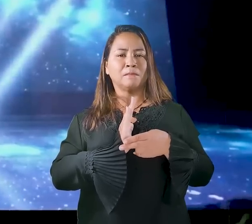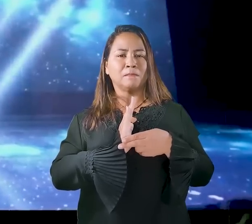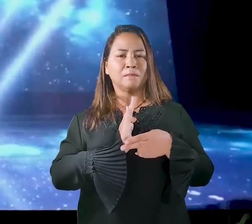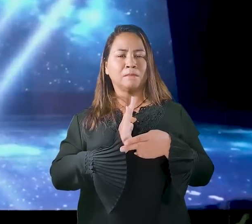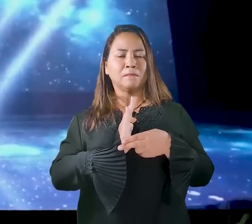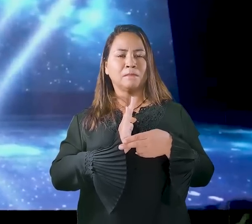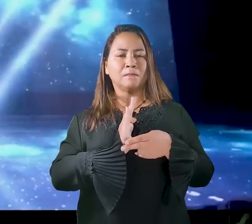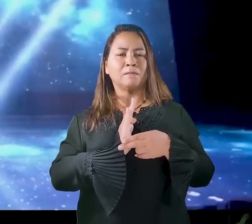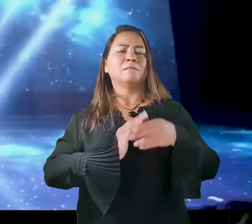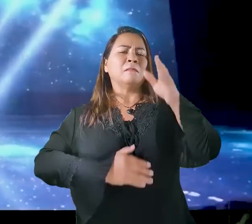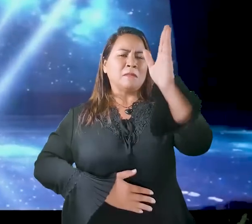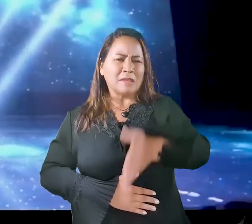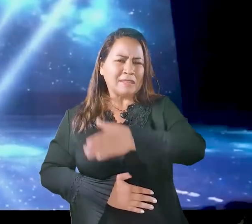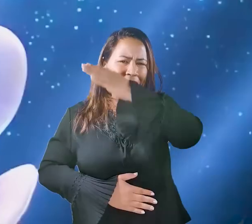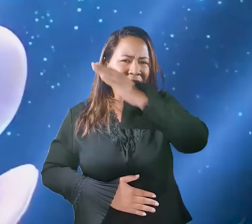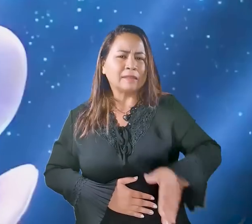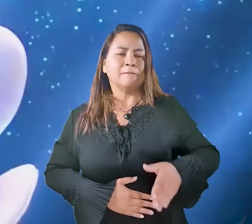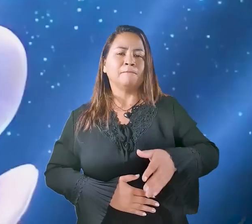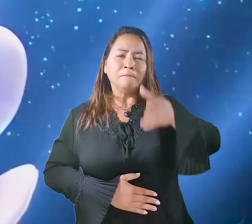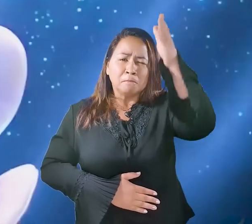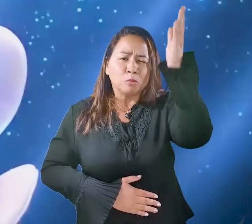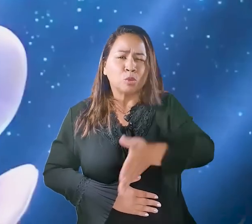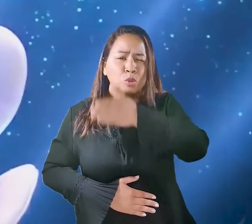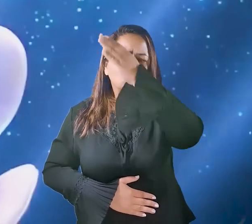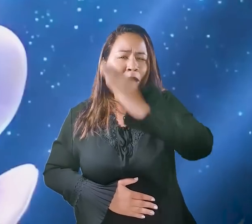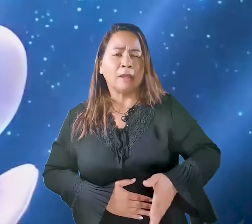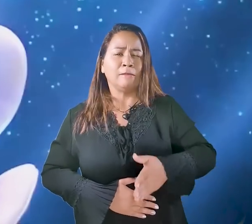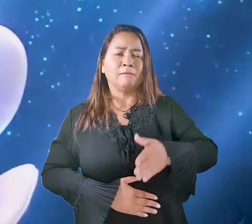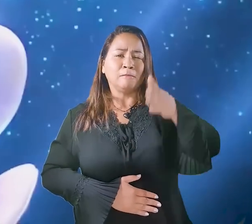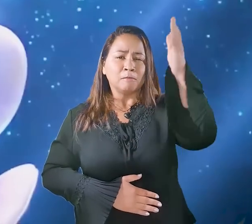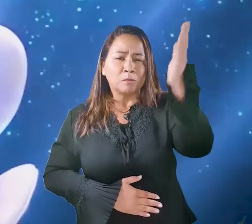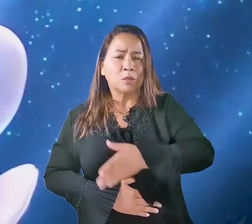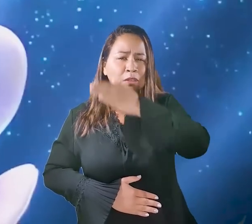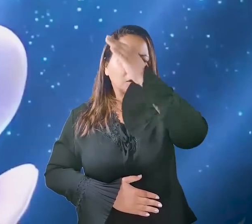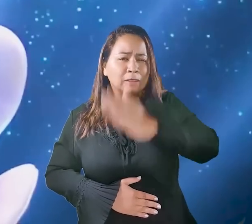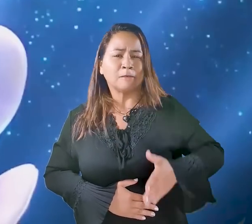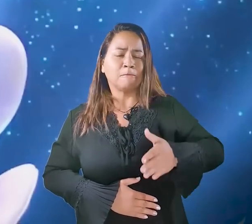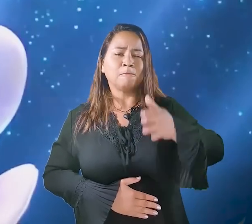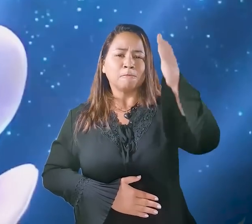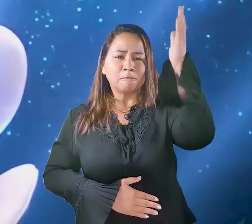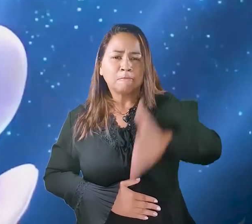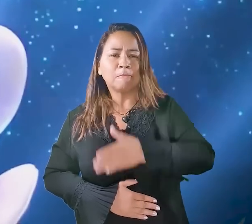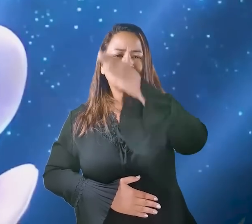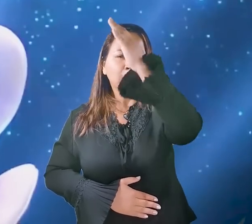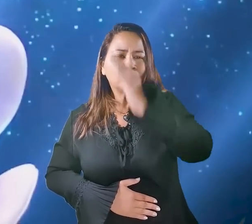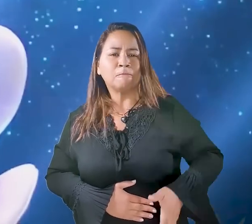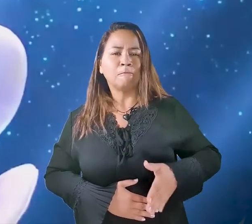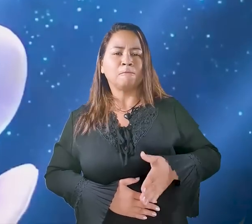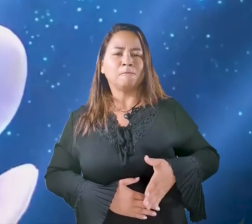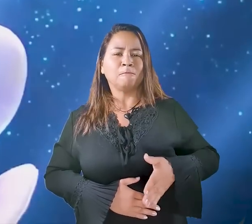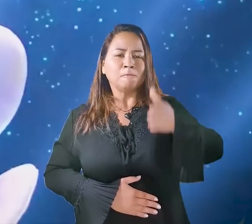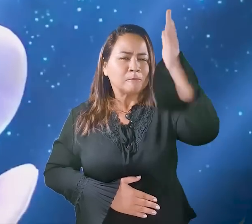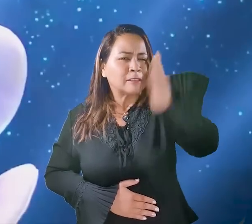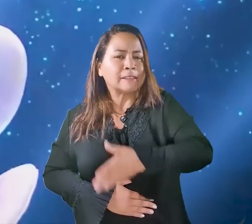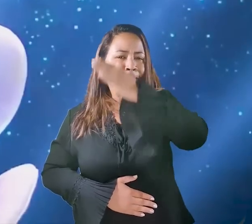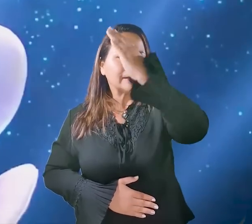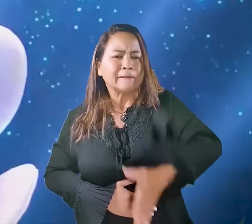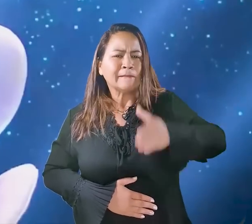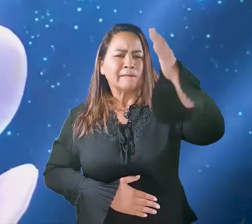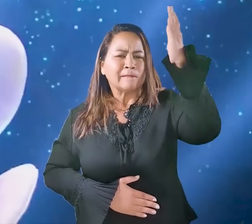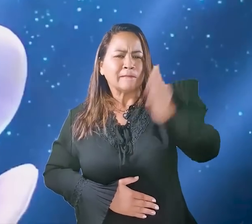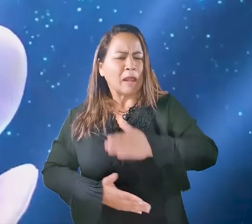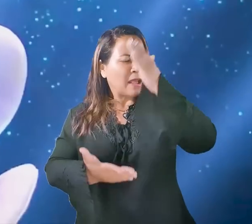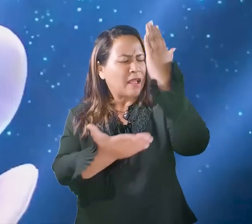Está cancelado, cancelado, cancelado, cancelado, cancelado, cancelado,